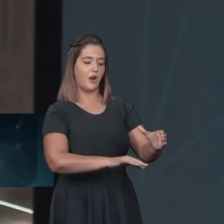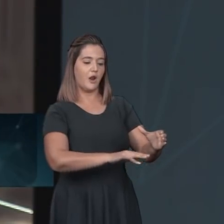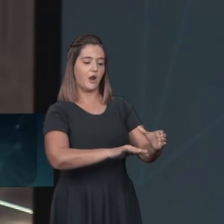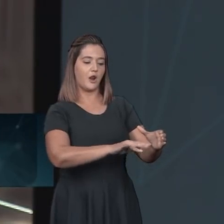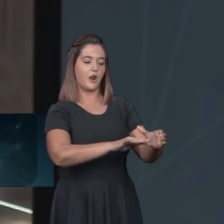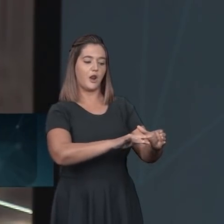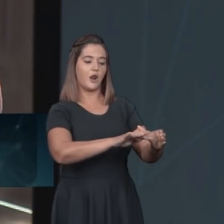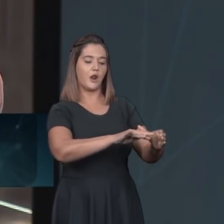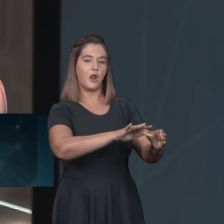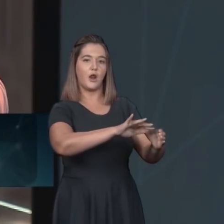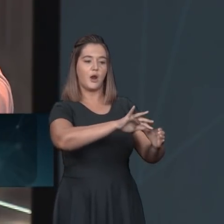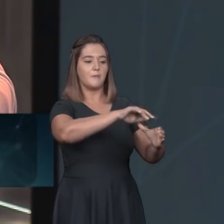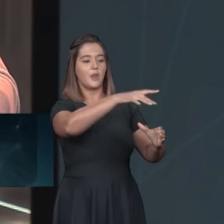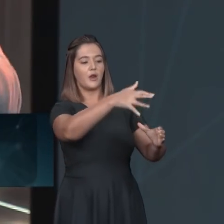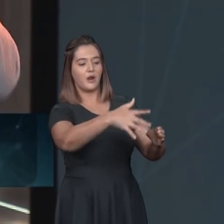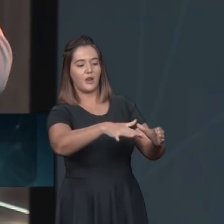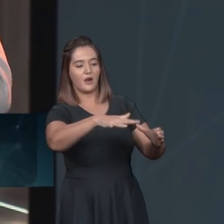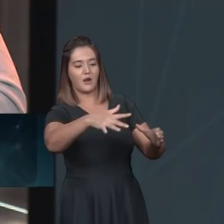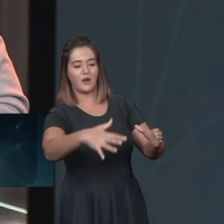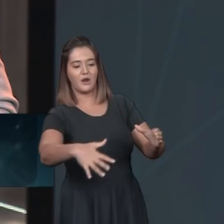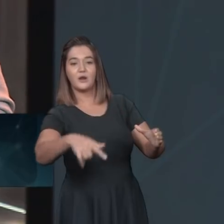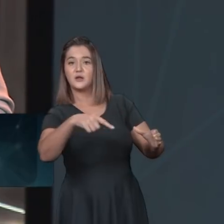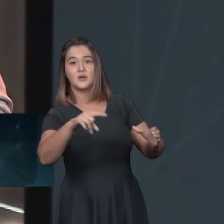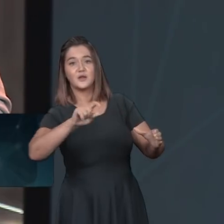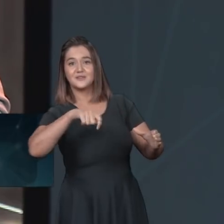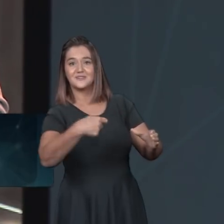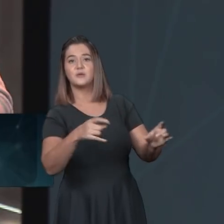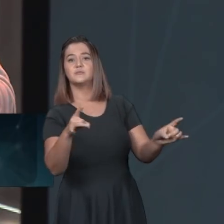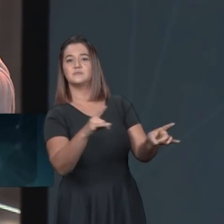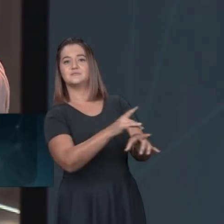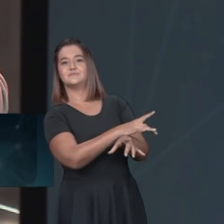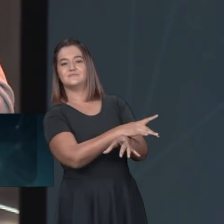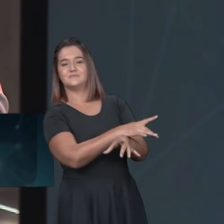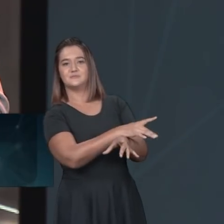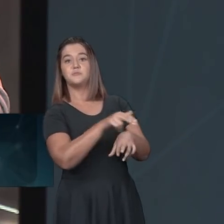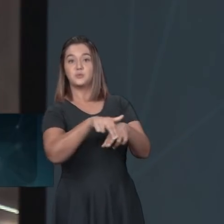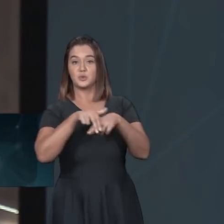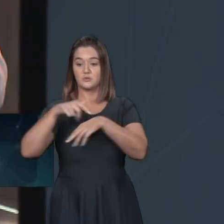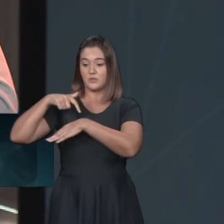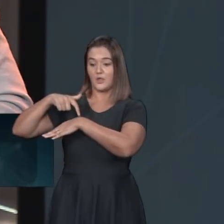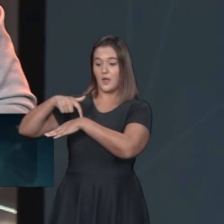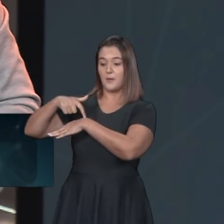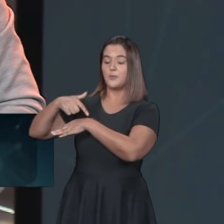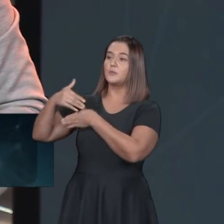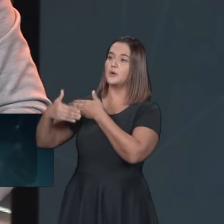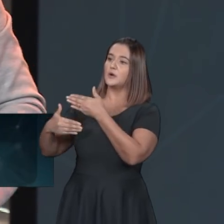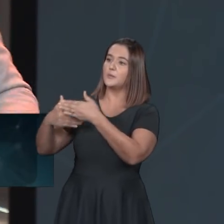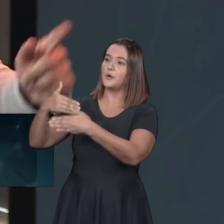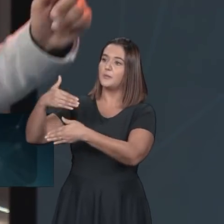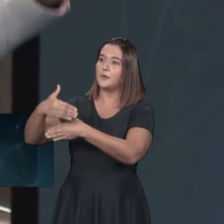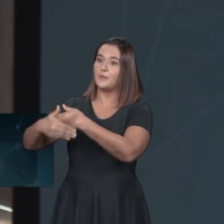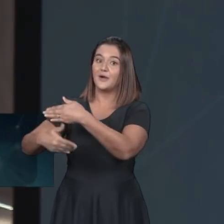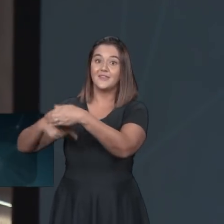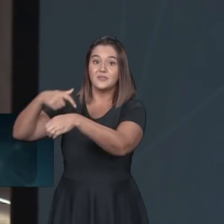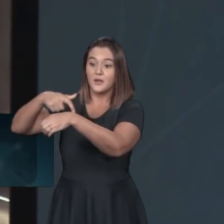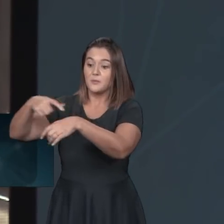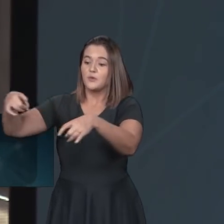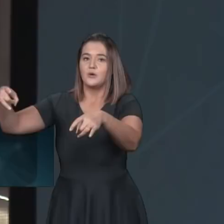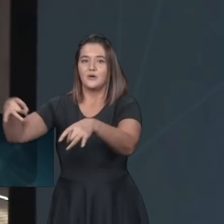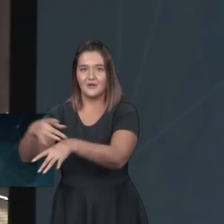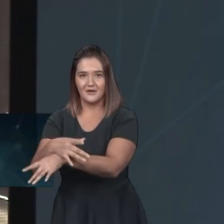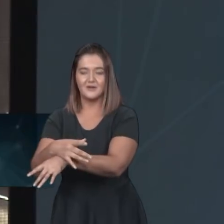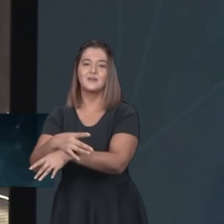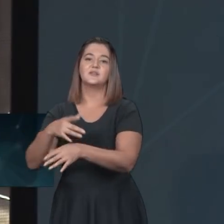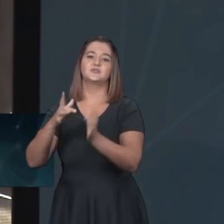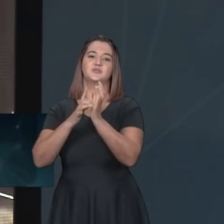a mesma palavra que Paulo usou. E por que Paulo usou esta palavra, a plenitude do tempo? Aqui você vai ver a resposta.